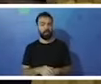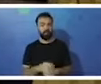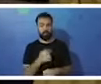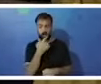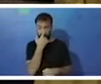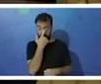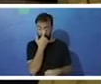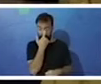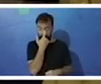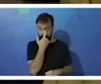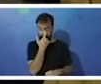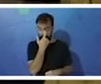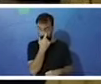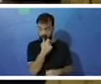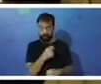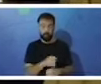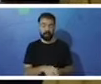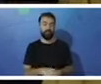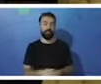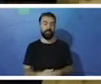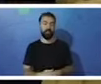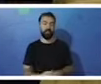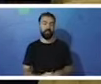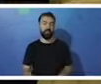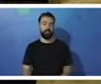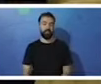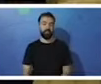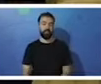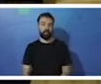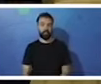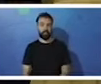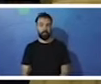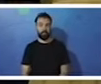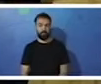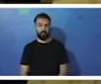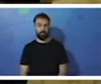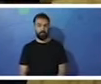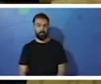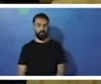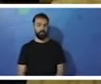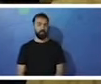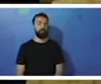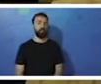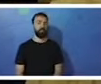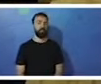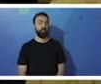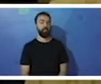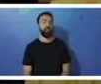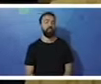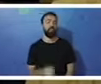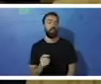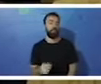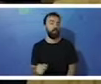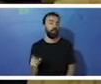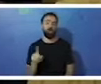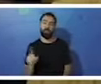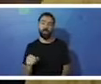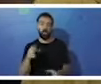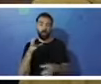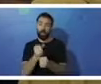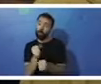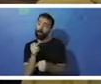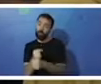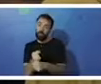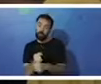vocês fazerem a continha no espacinho para depois colocar aqui. Porque quando nós calculamos, é um valor exato.